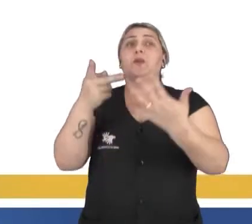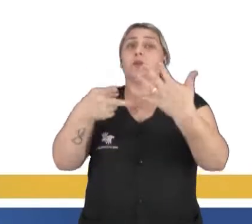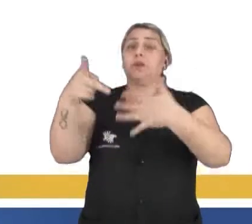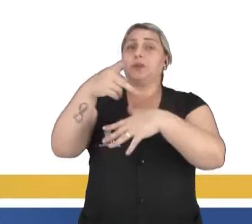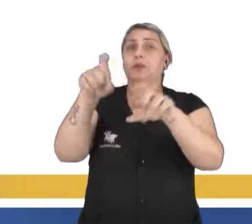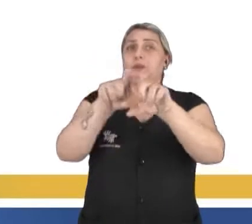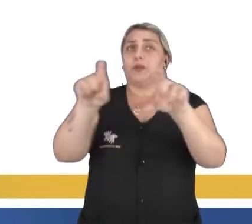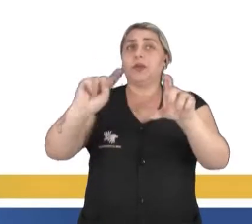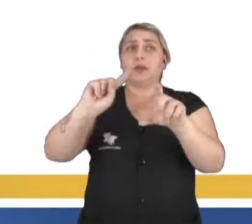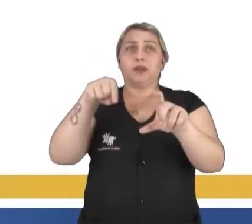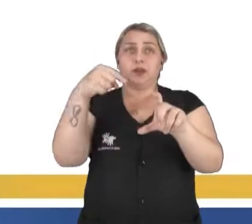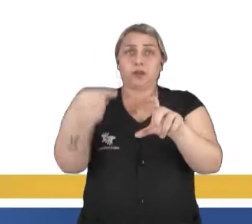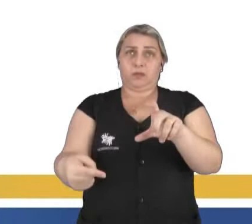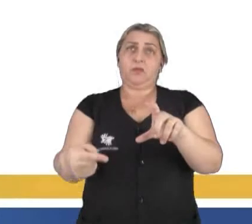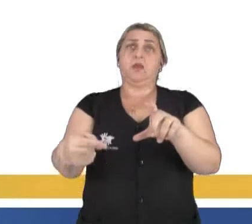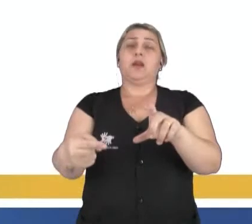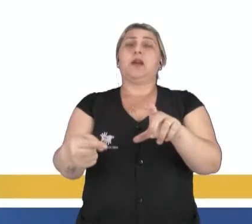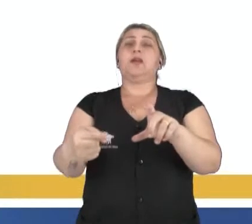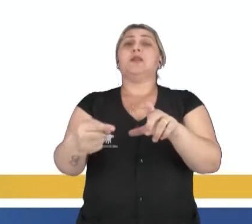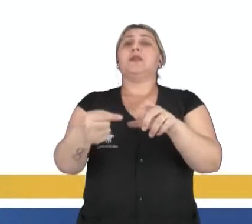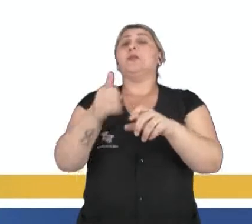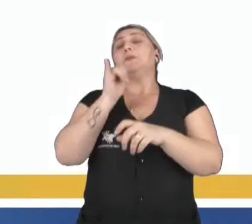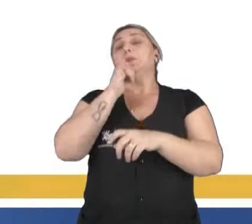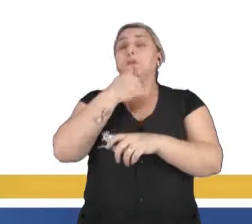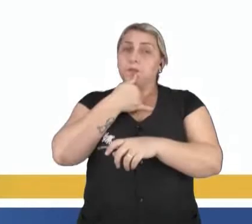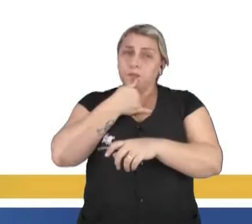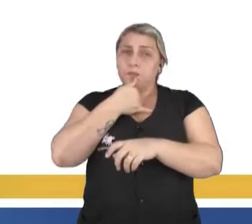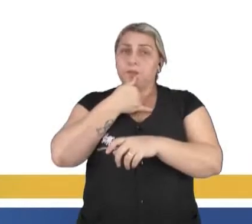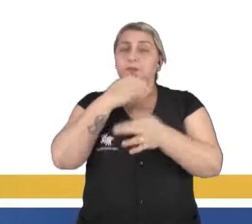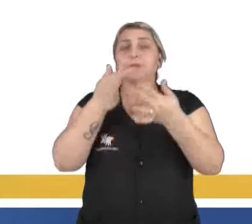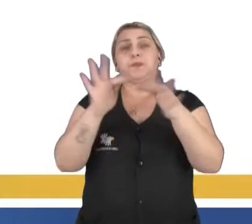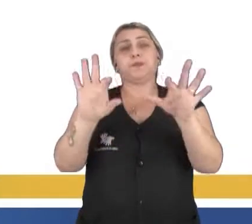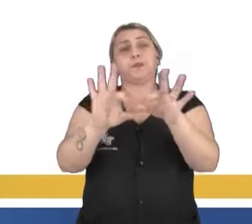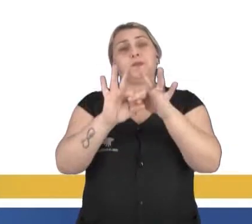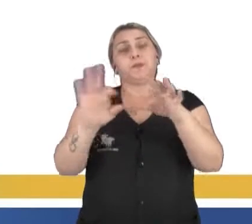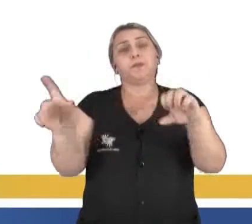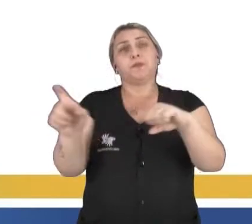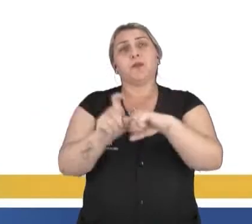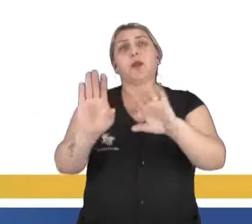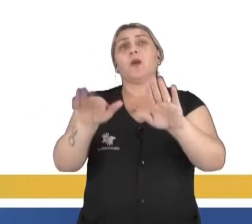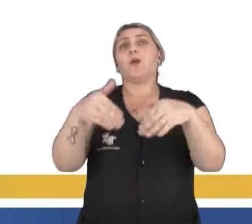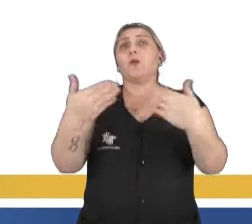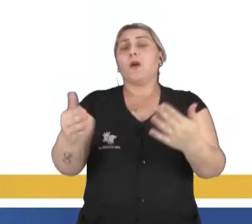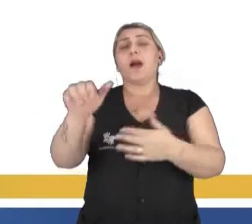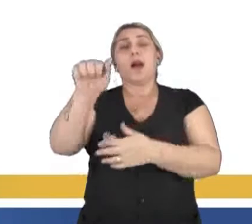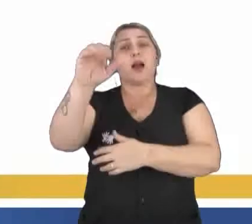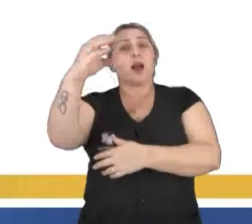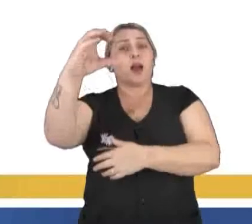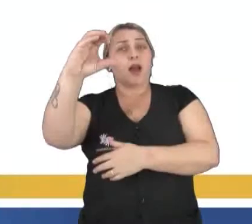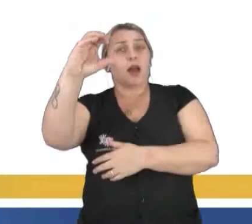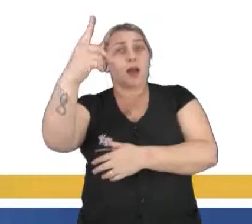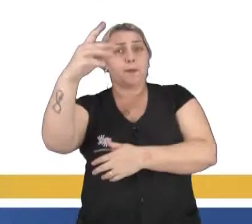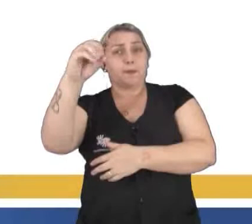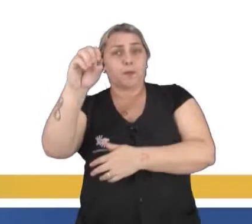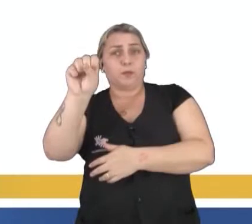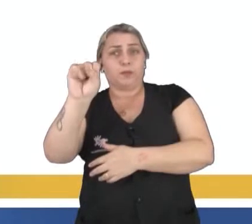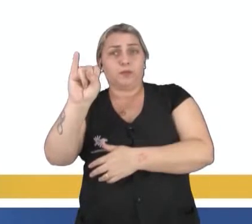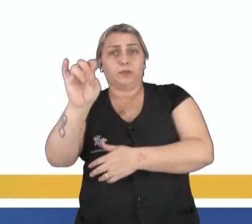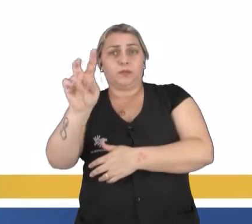estava decepcionado é uma oração subordinada substantiva. Mas o que? Qual, né? É apositiva. Por